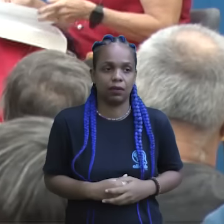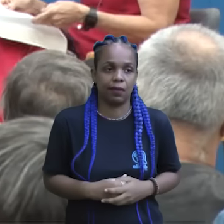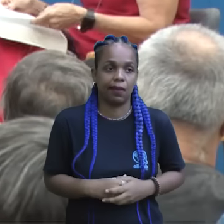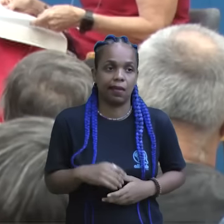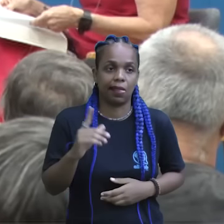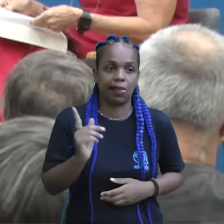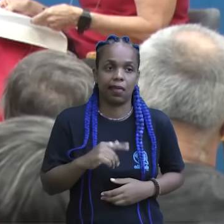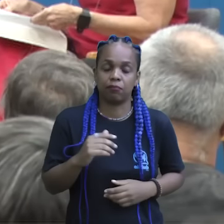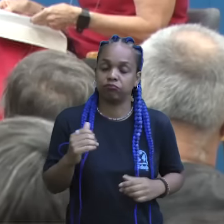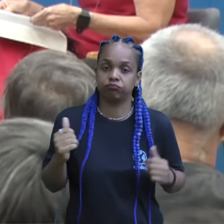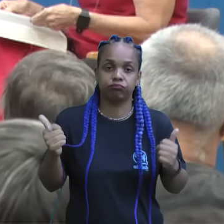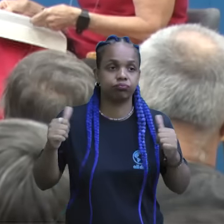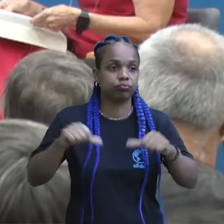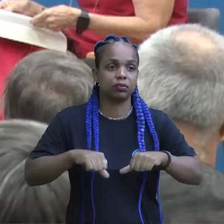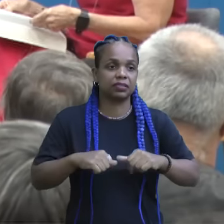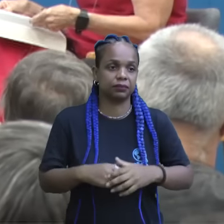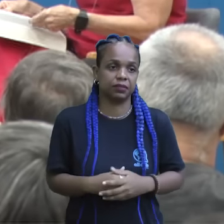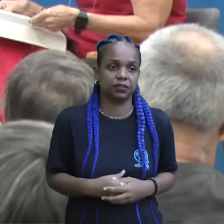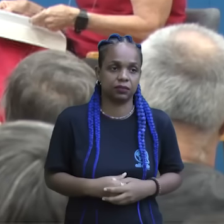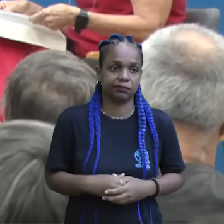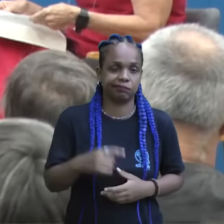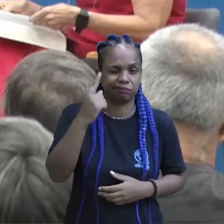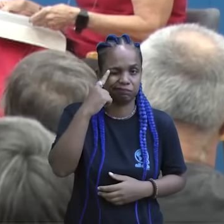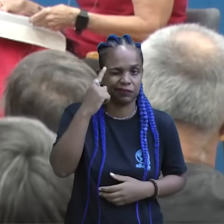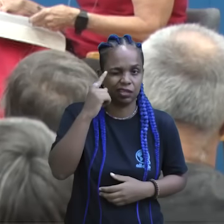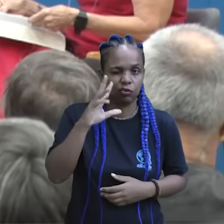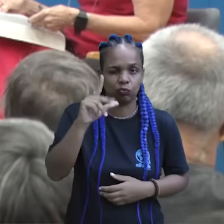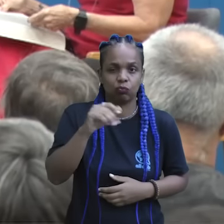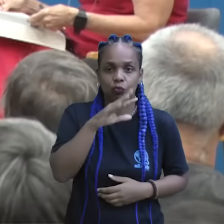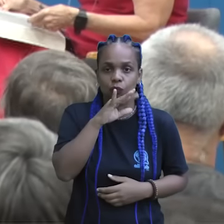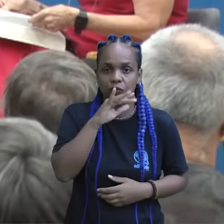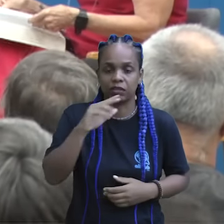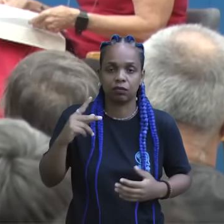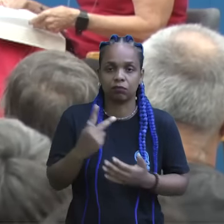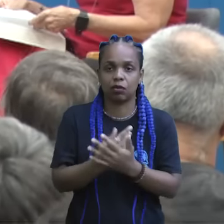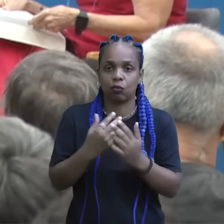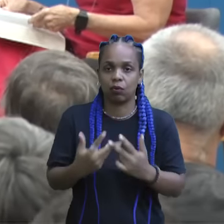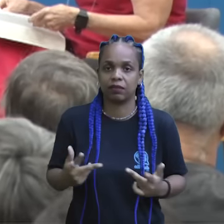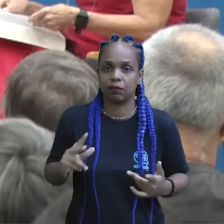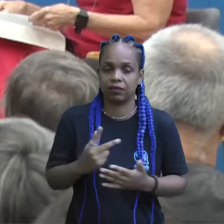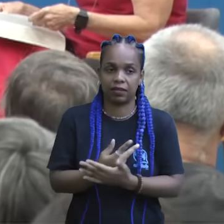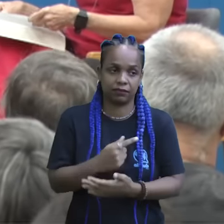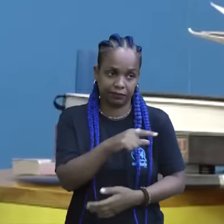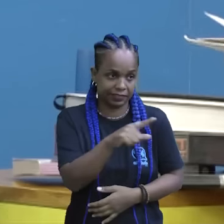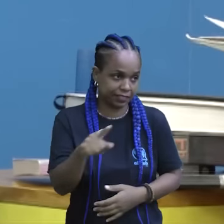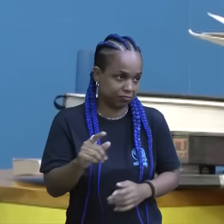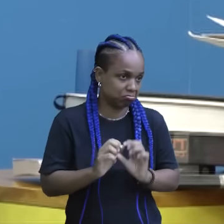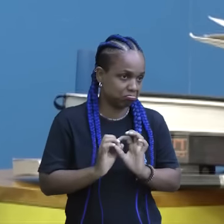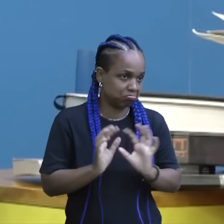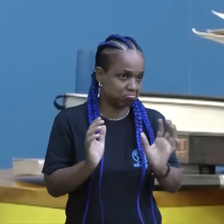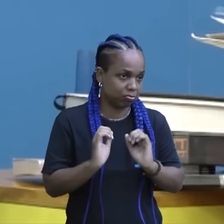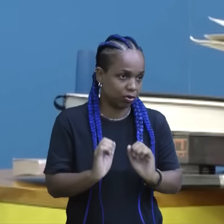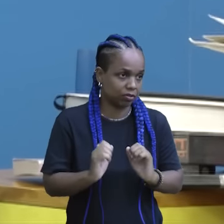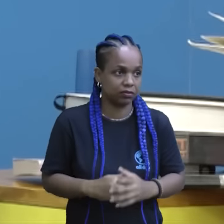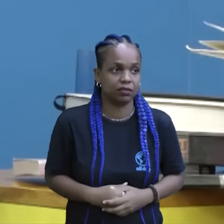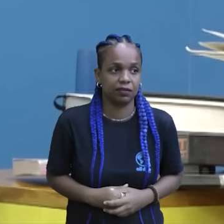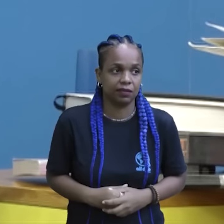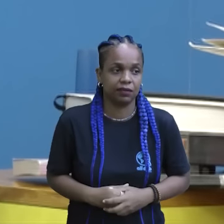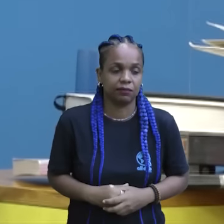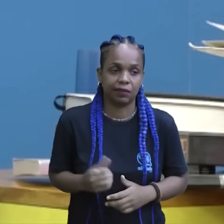para vocês, mas é uma história comovente. Há também o Lima dos subúrbios. Eu chamo a literatura de Lima de